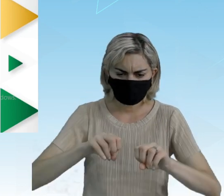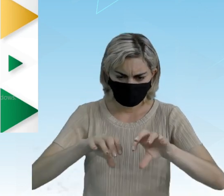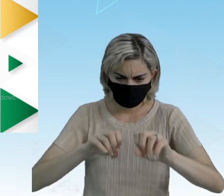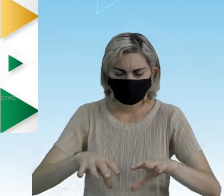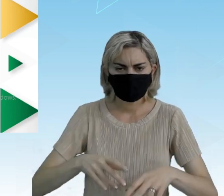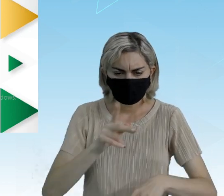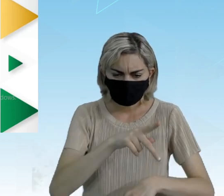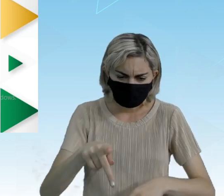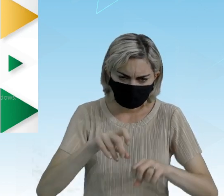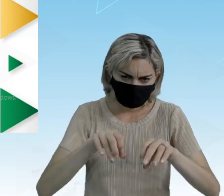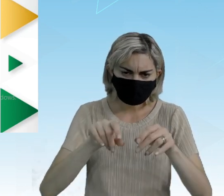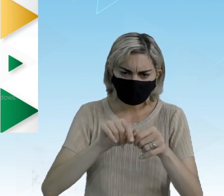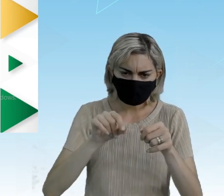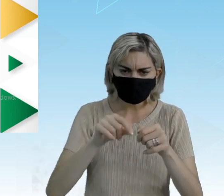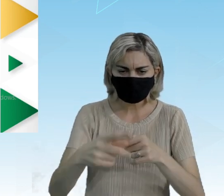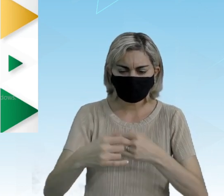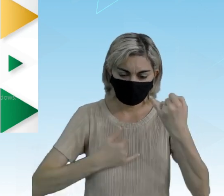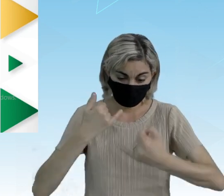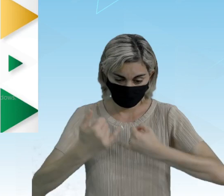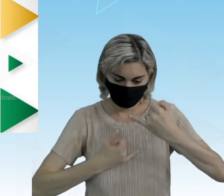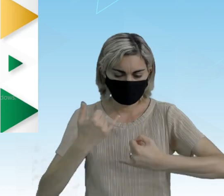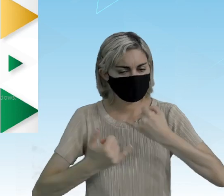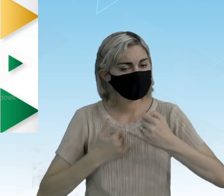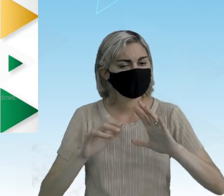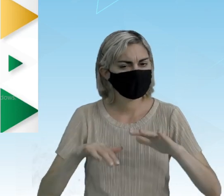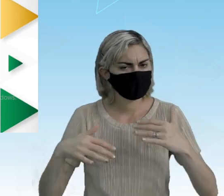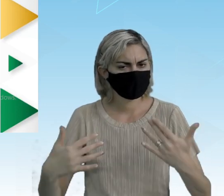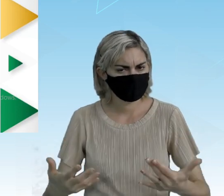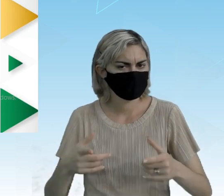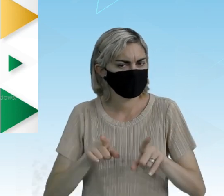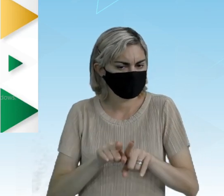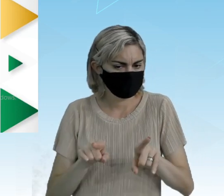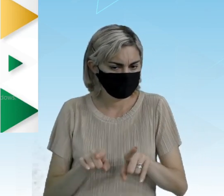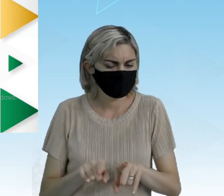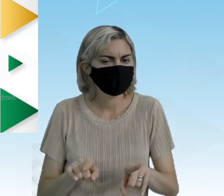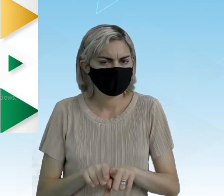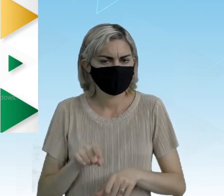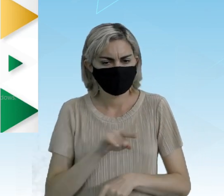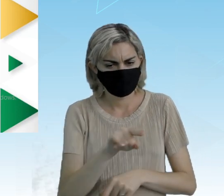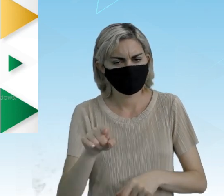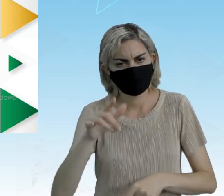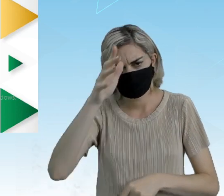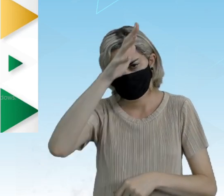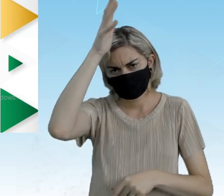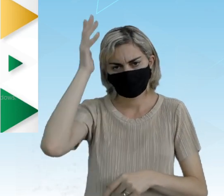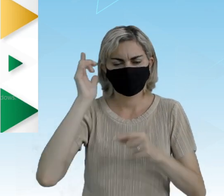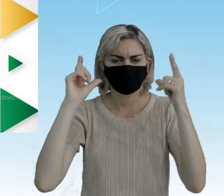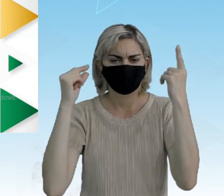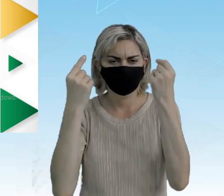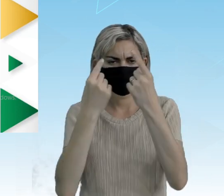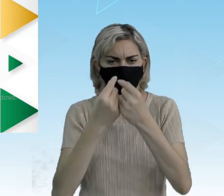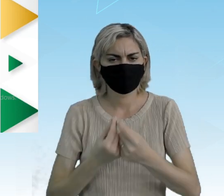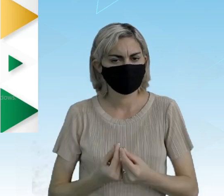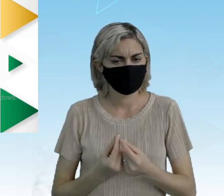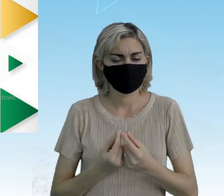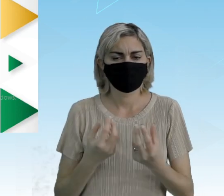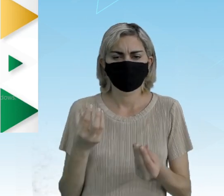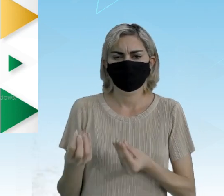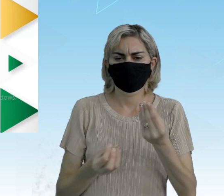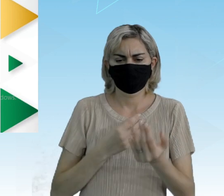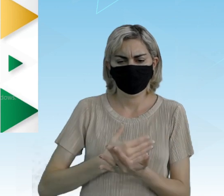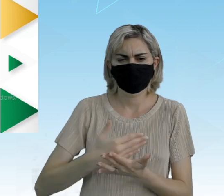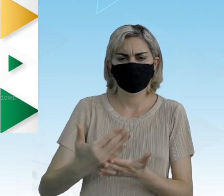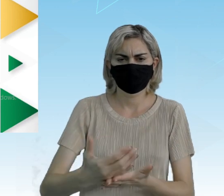fazia atividade para vocês através de brincadeiras? Então, também foi assim lá na Roma e lá na Grécia, tá? Com o início